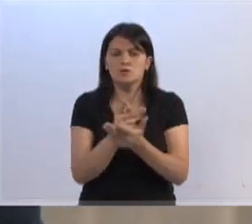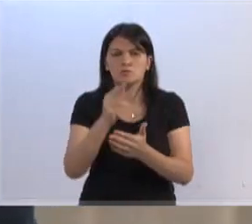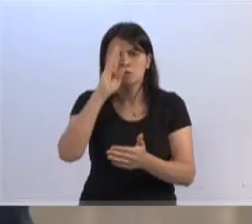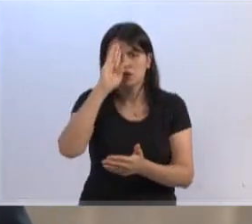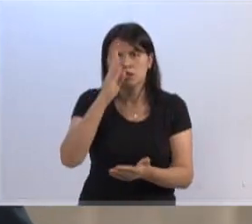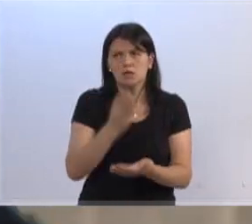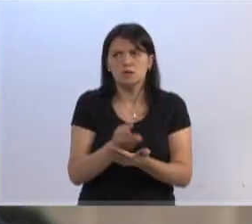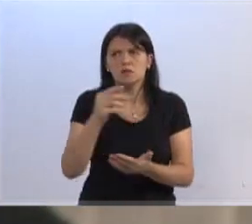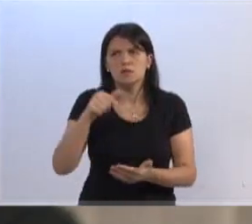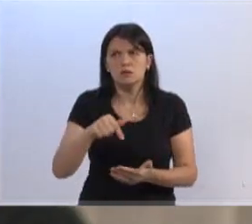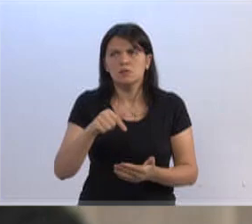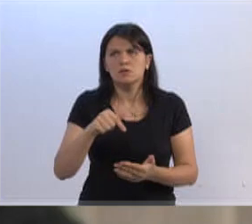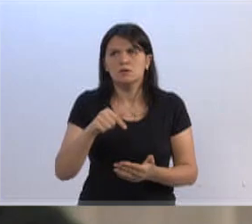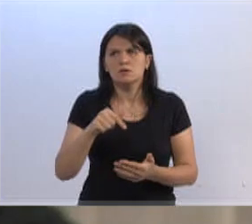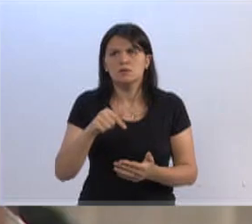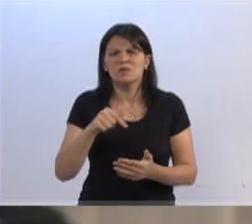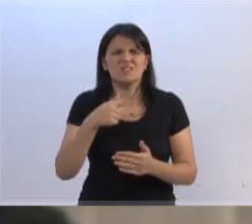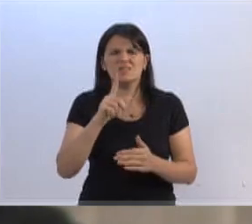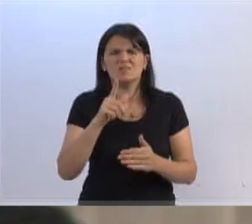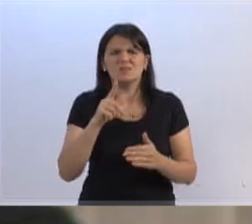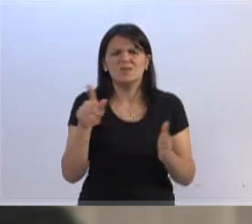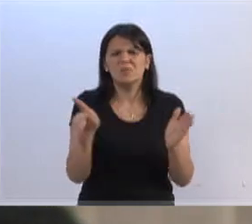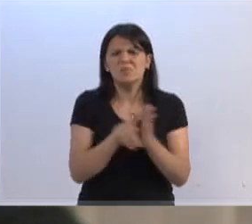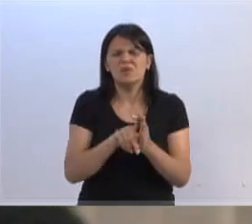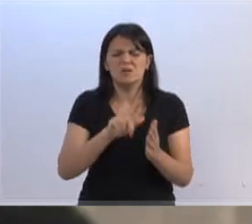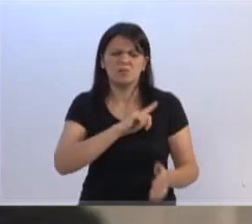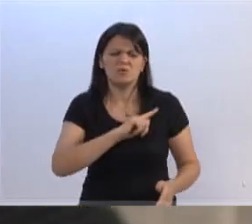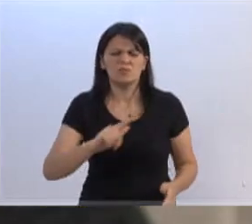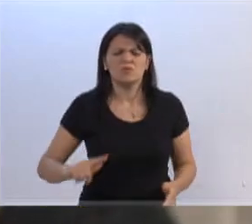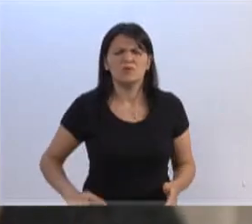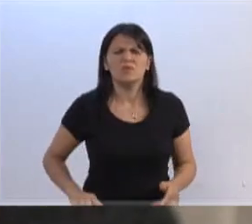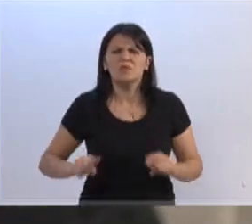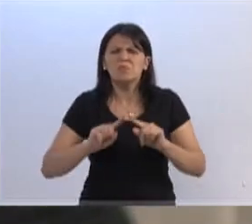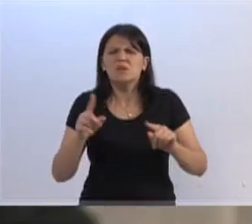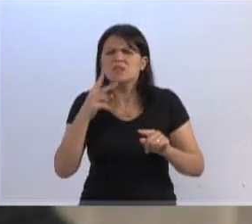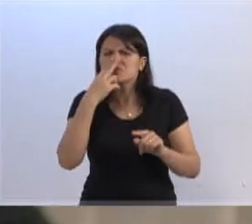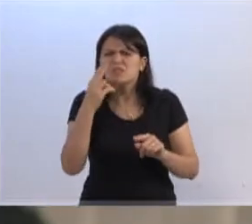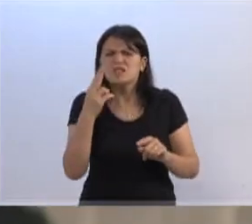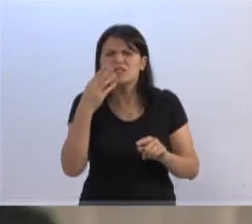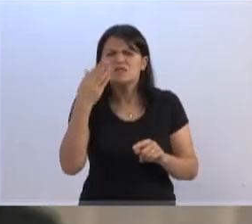aqui, né, que isso não partiu do governo. Isso foi uma medida populista,